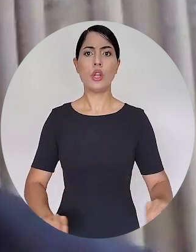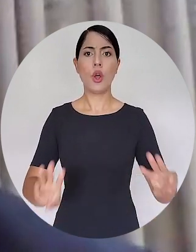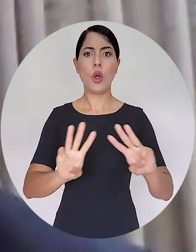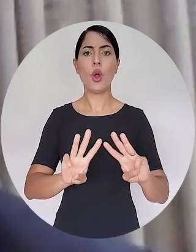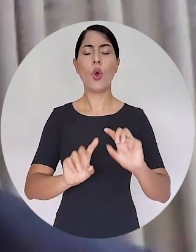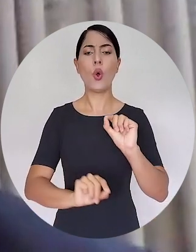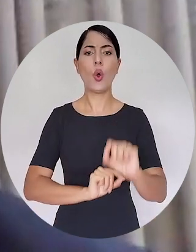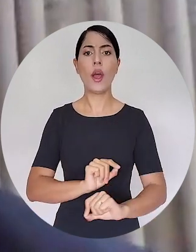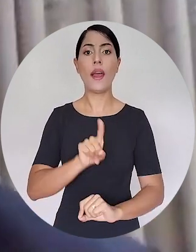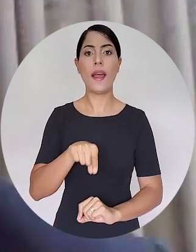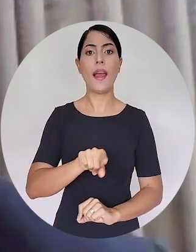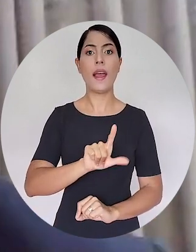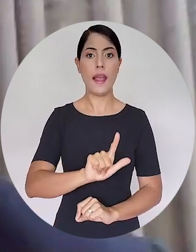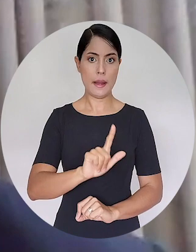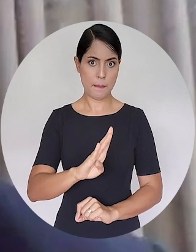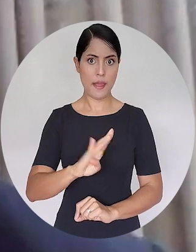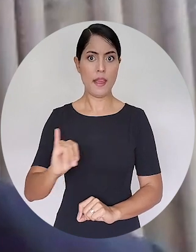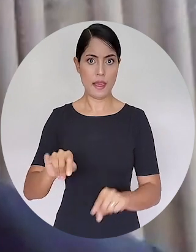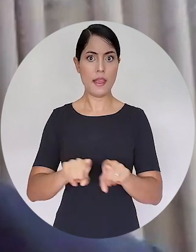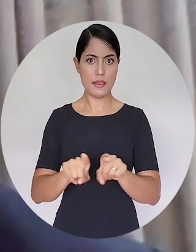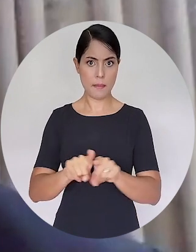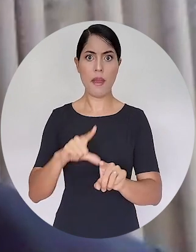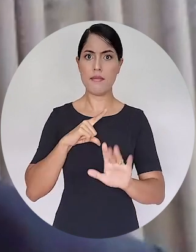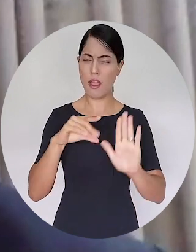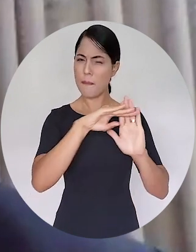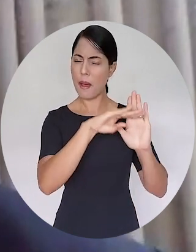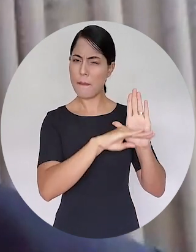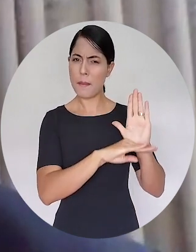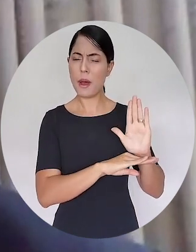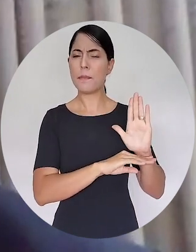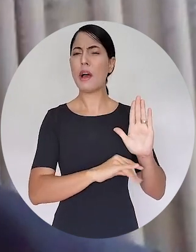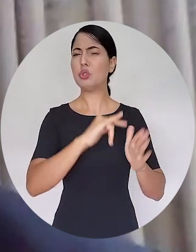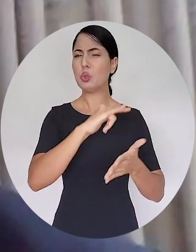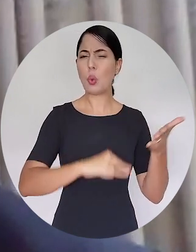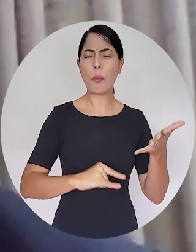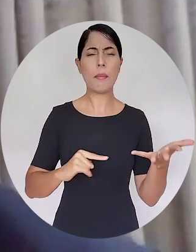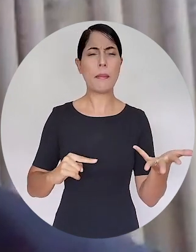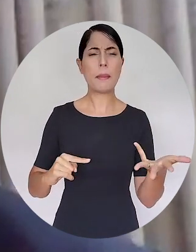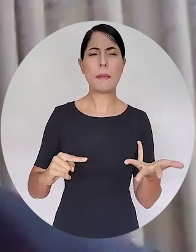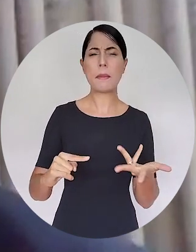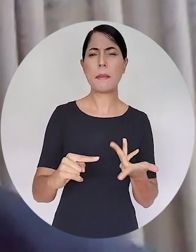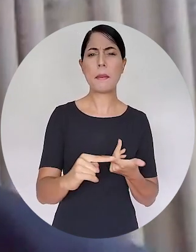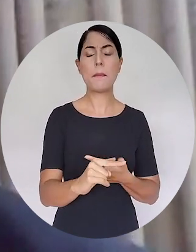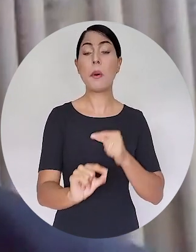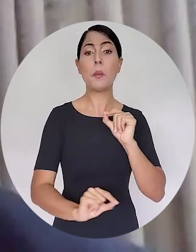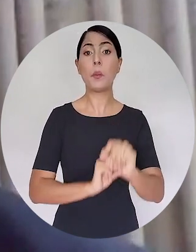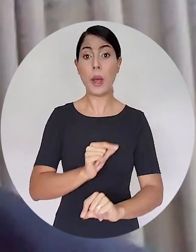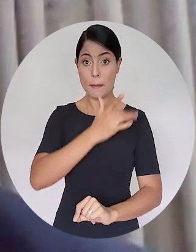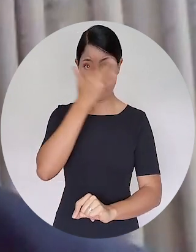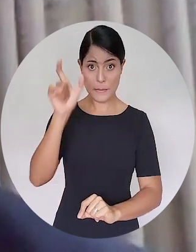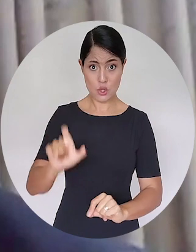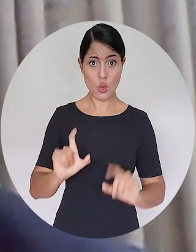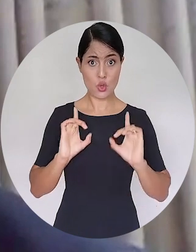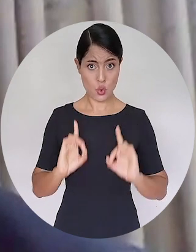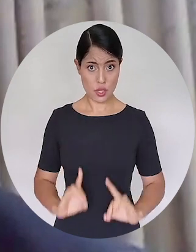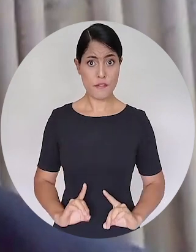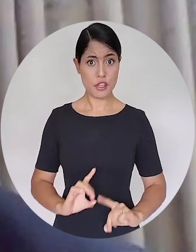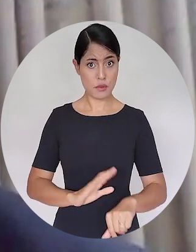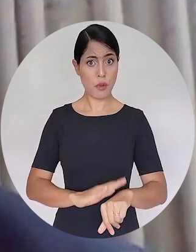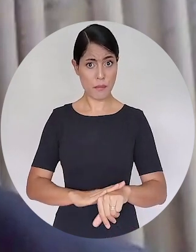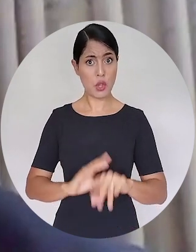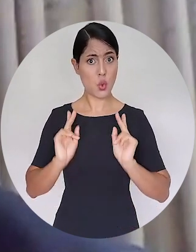Inclusão. Todos esses são instrumentos normativos que trazem expressamente o atendimento prioritário das pessoas com deficiência em